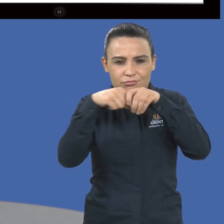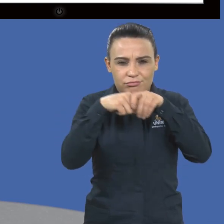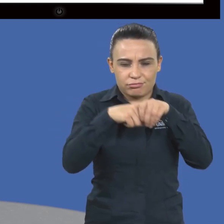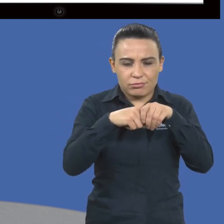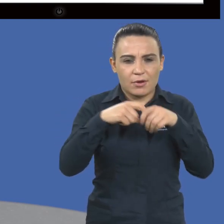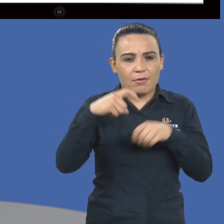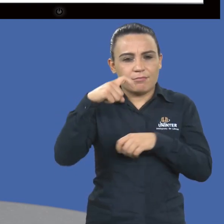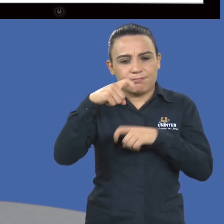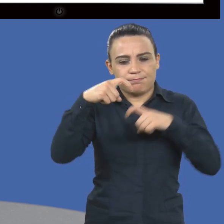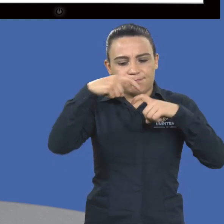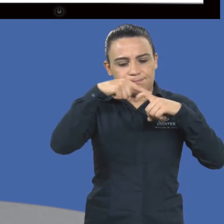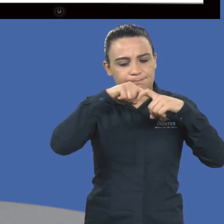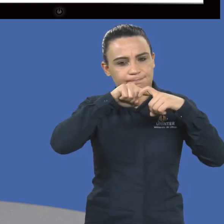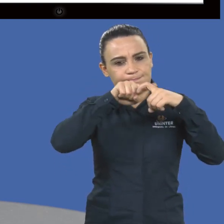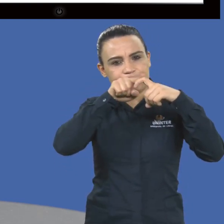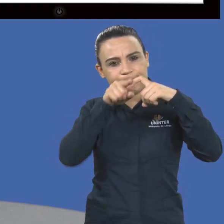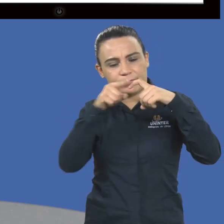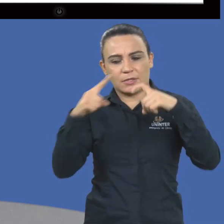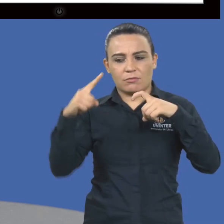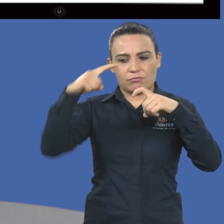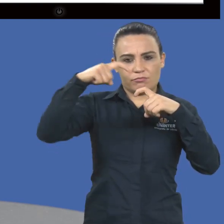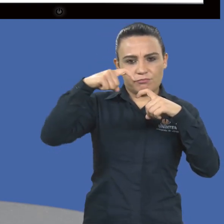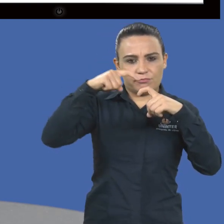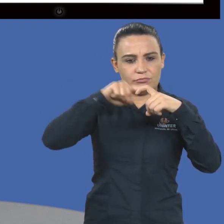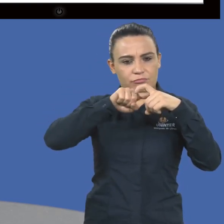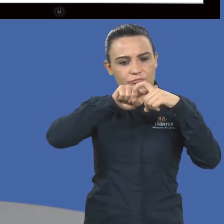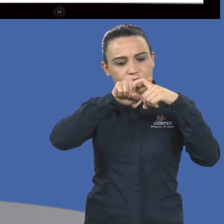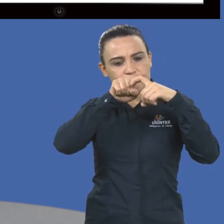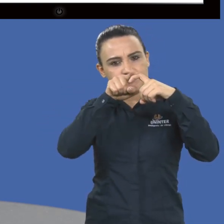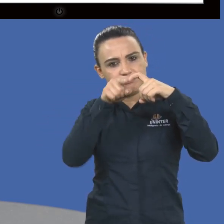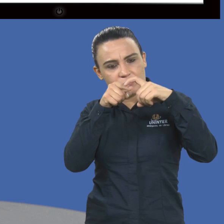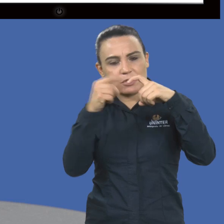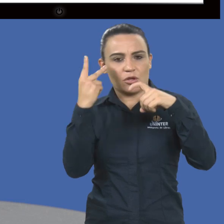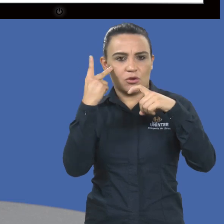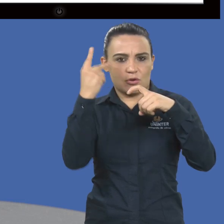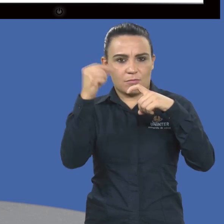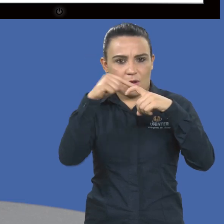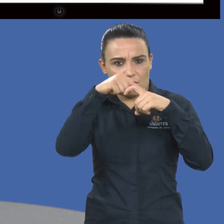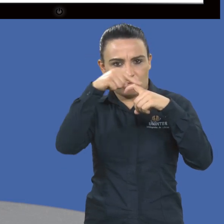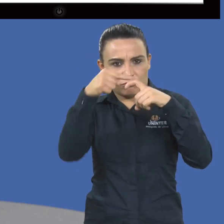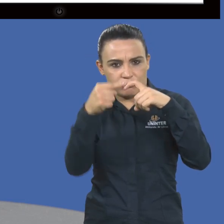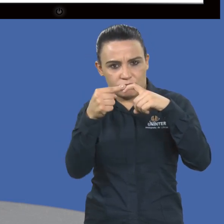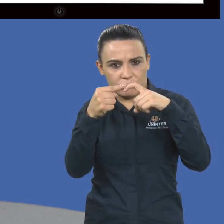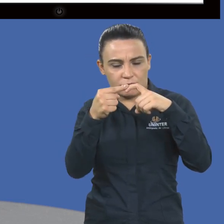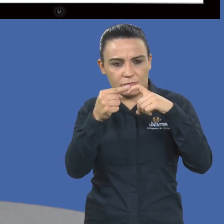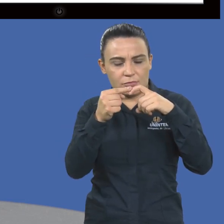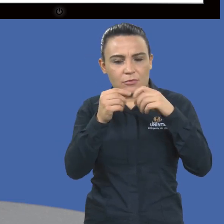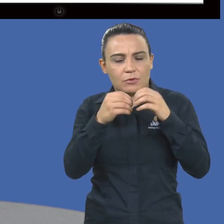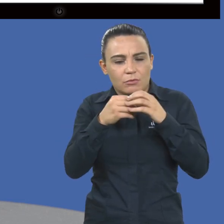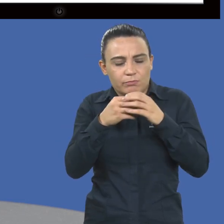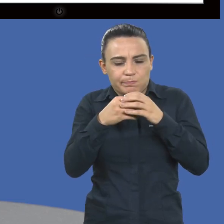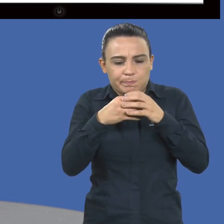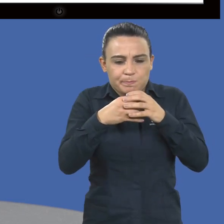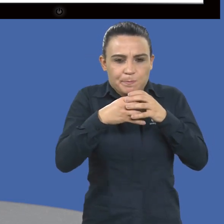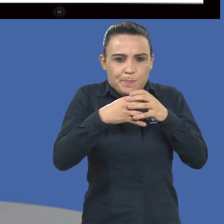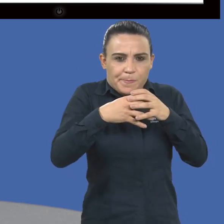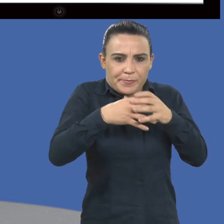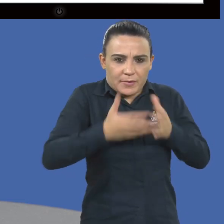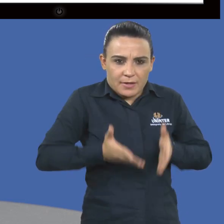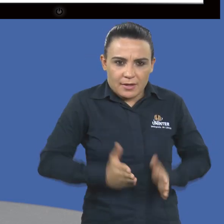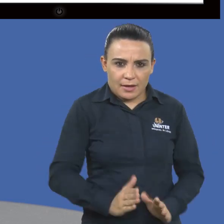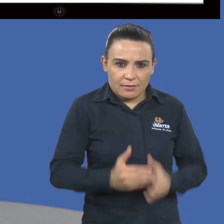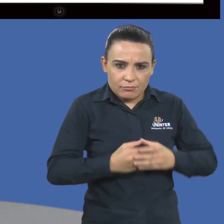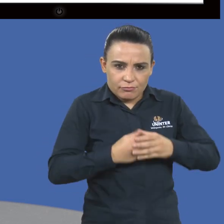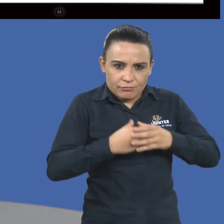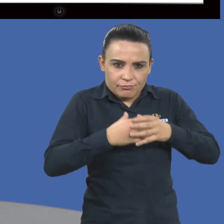canto inferior esquerdo, é um gameta que vai levar uma criança a ser normal,